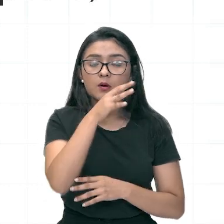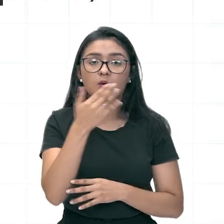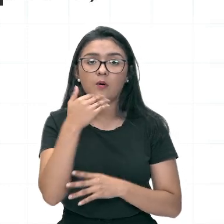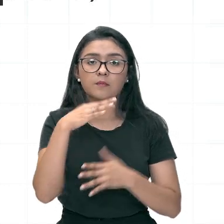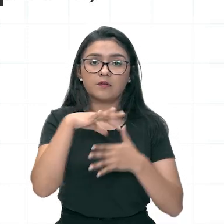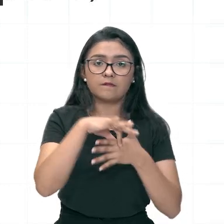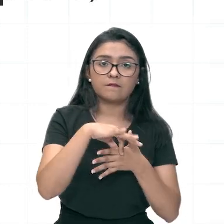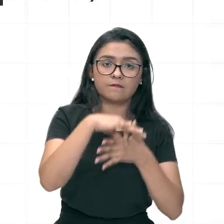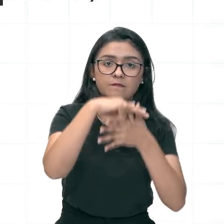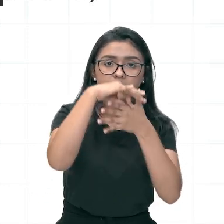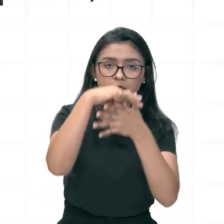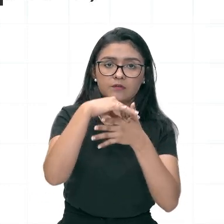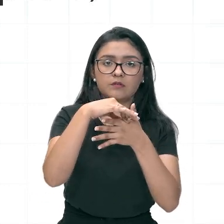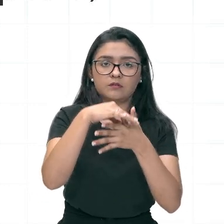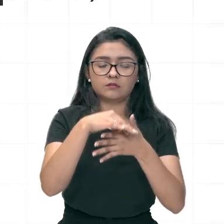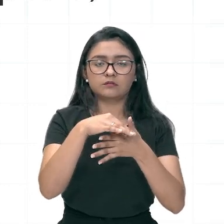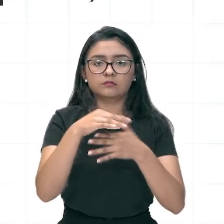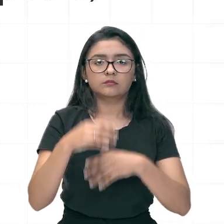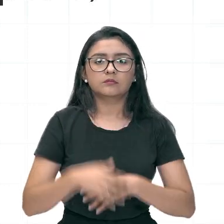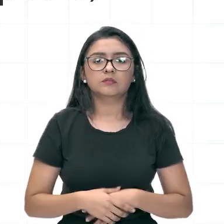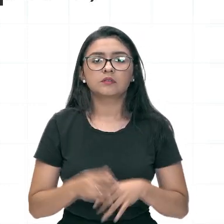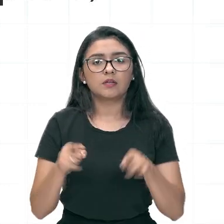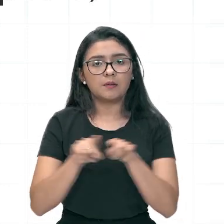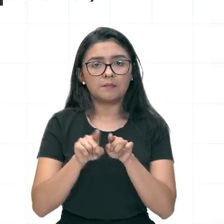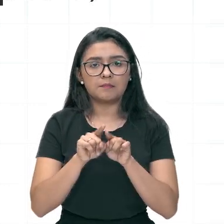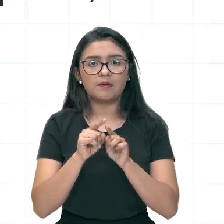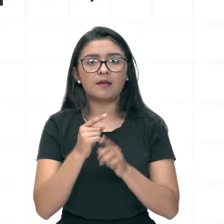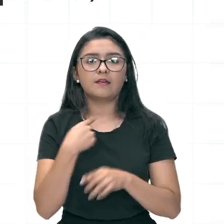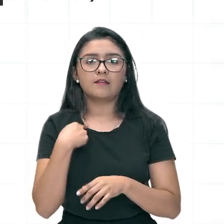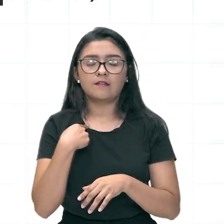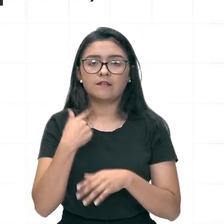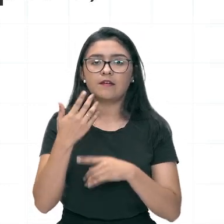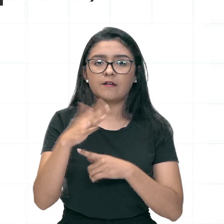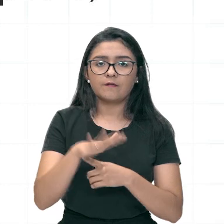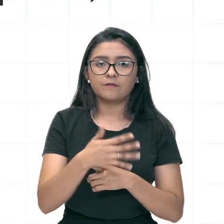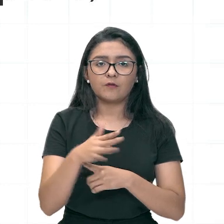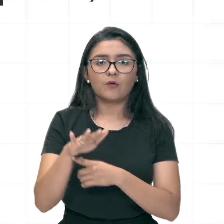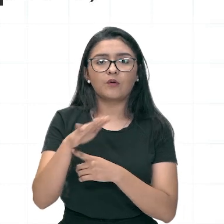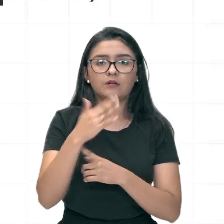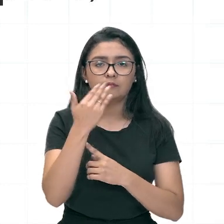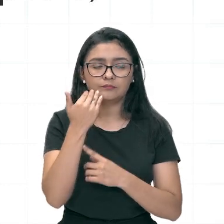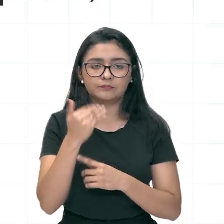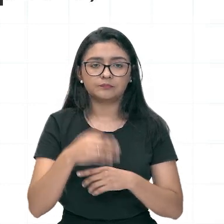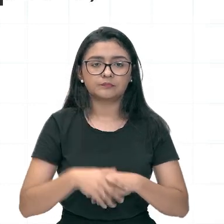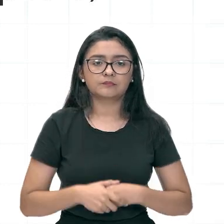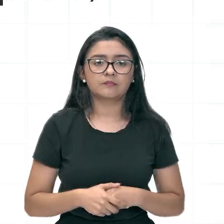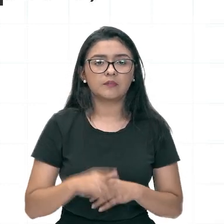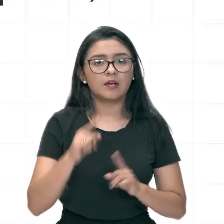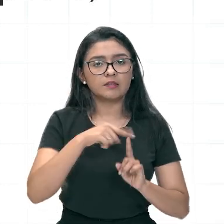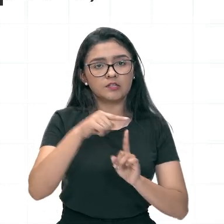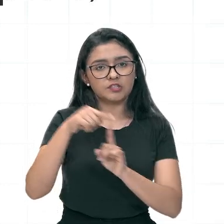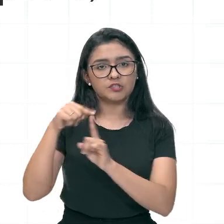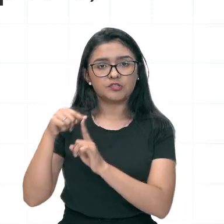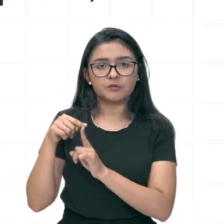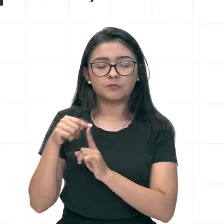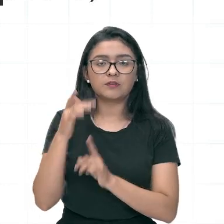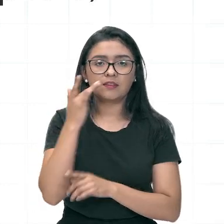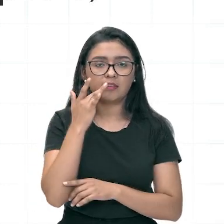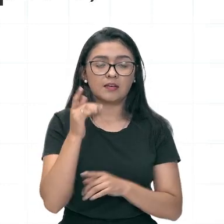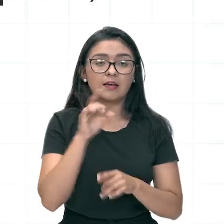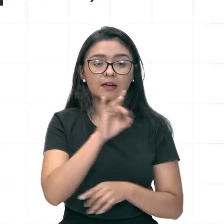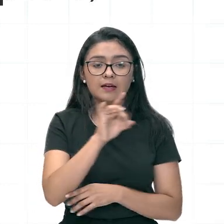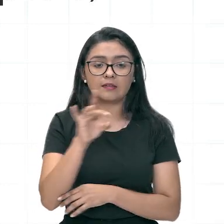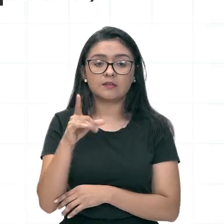herbívoros e onívoros, e aí eles vão apresentar uma dentição diferenciada para cada tipo de alimento que eles forem